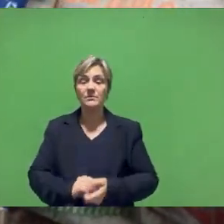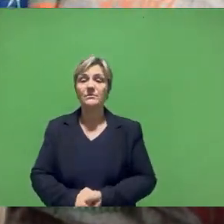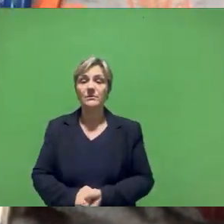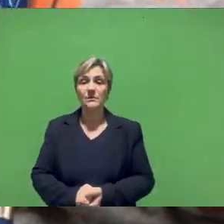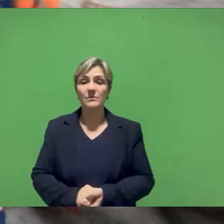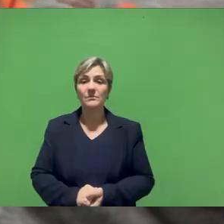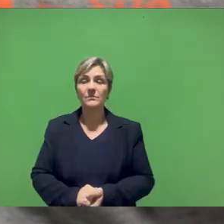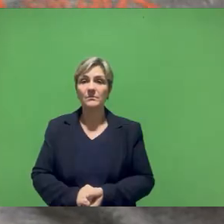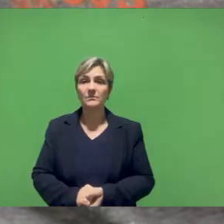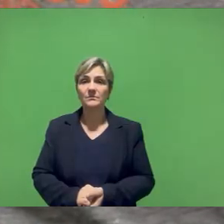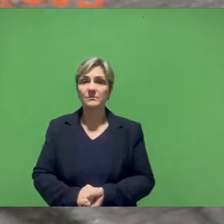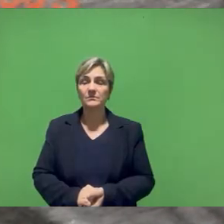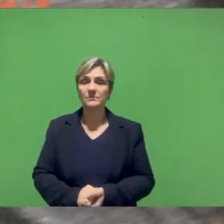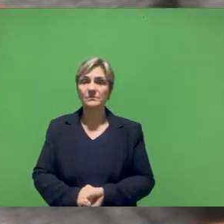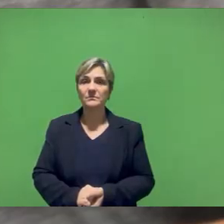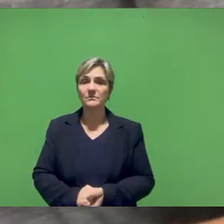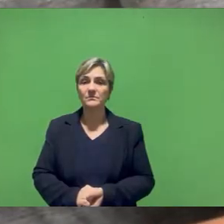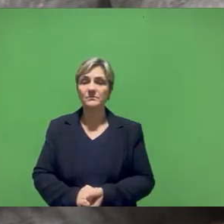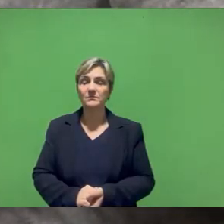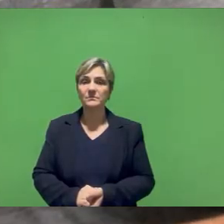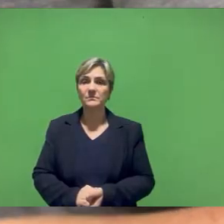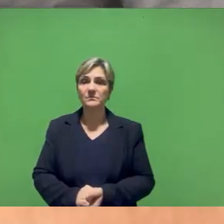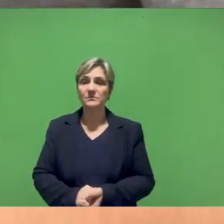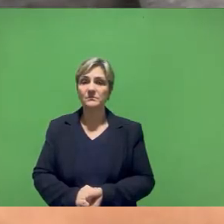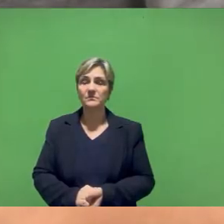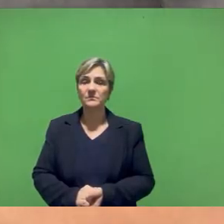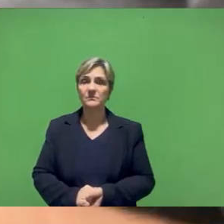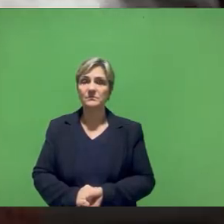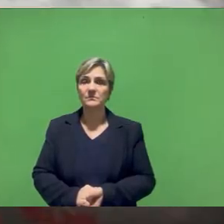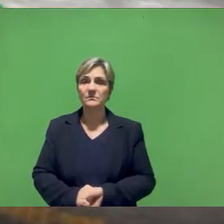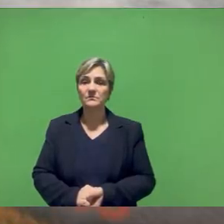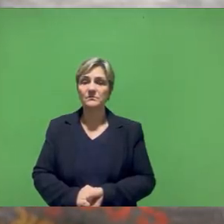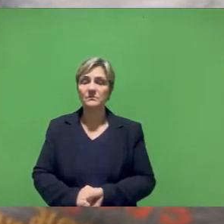isso. Agora vamos tirar pra cá, tá